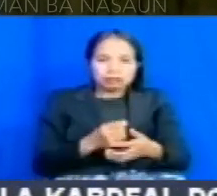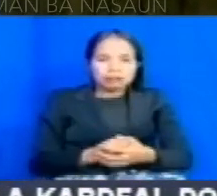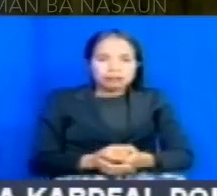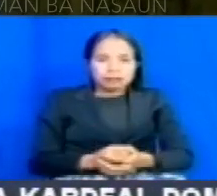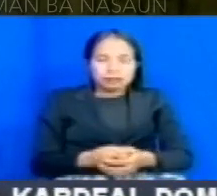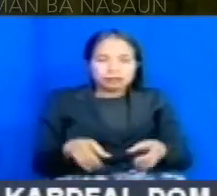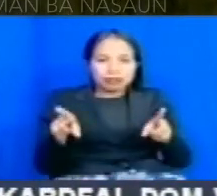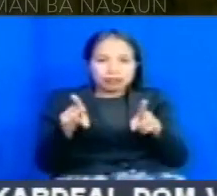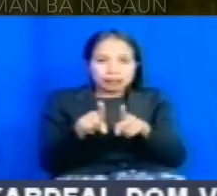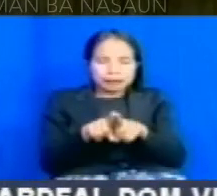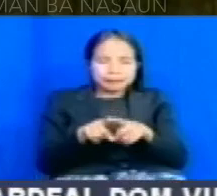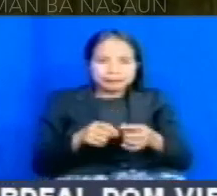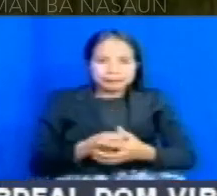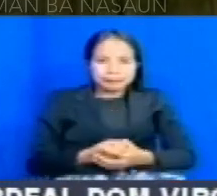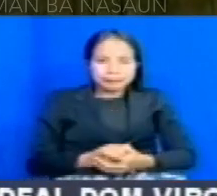a honra são